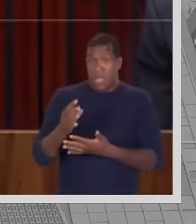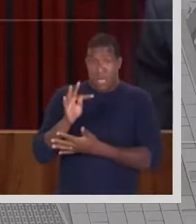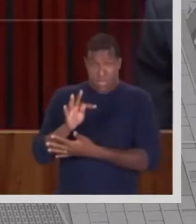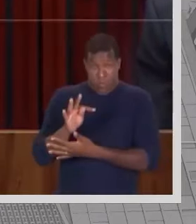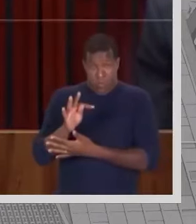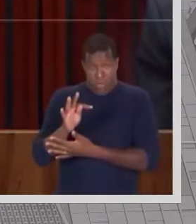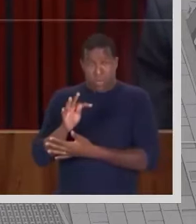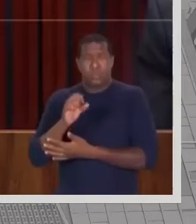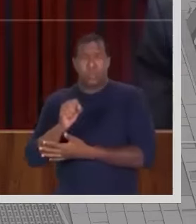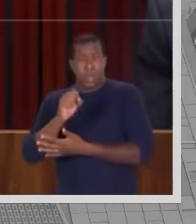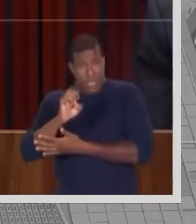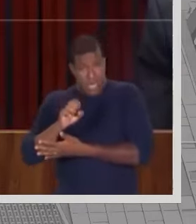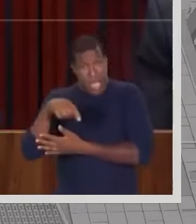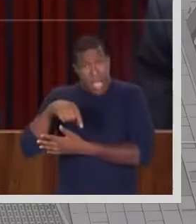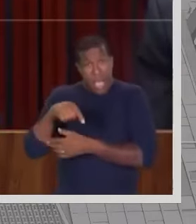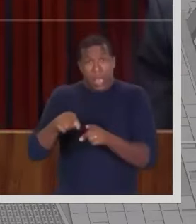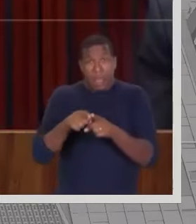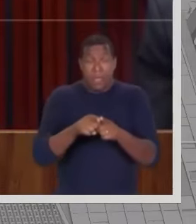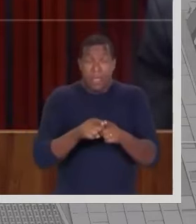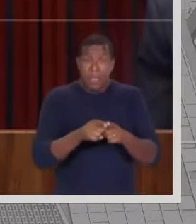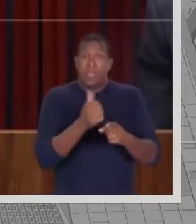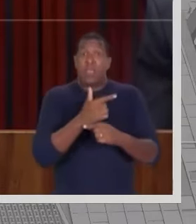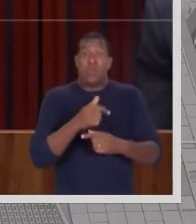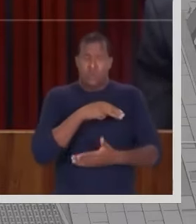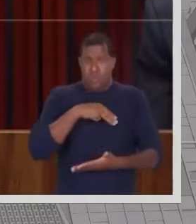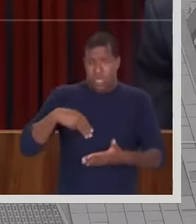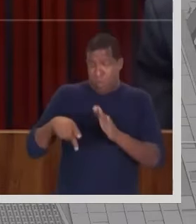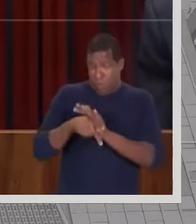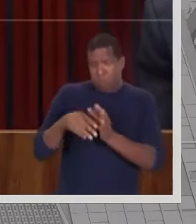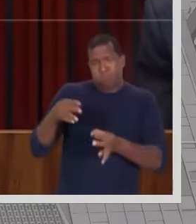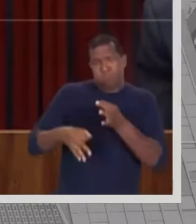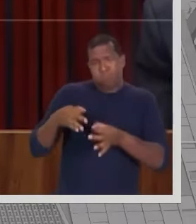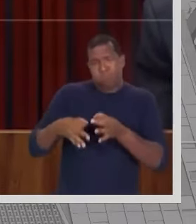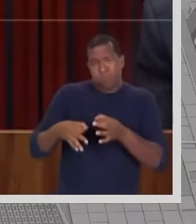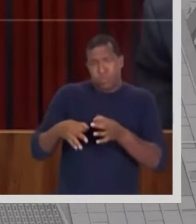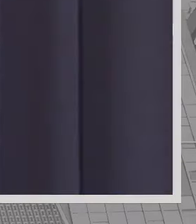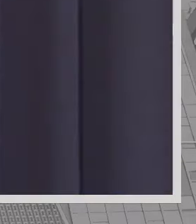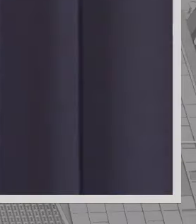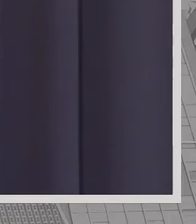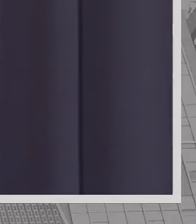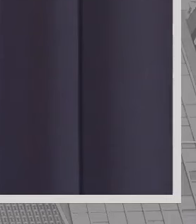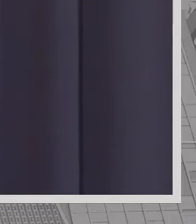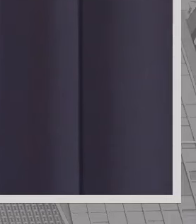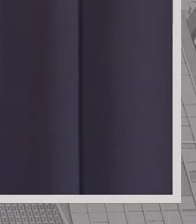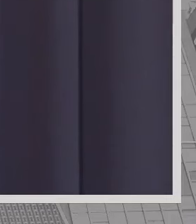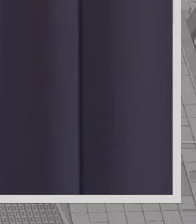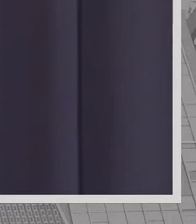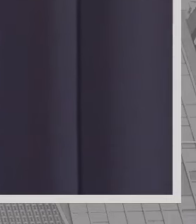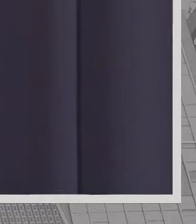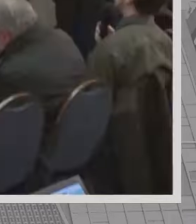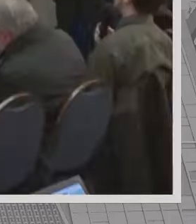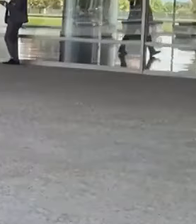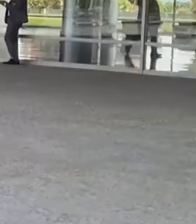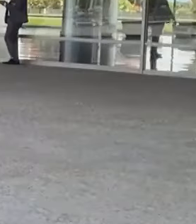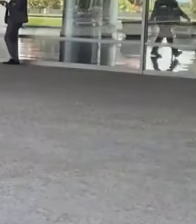Senado Federal, a Comissão de Segurança Pública, lá dos senadores, também aprovou um convite para que o empresário se explique, né, participe